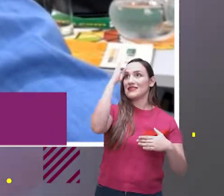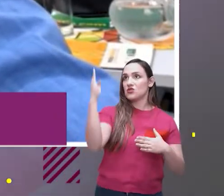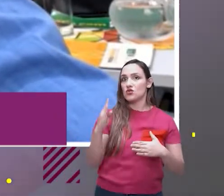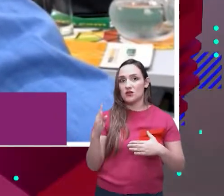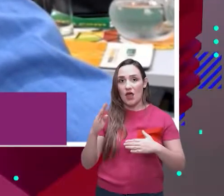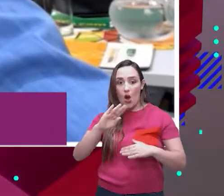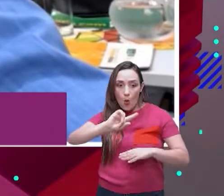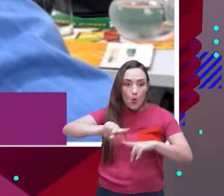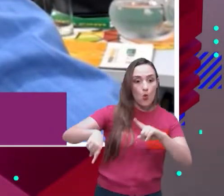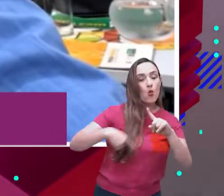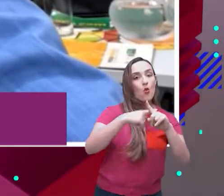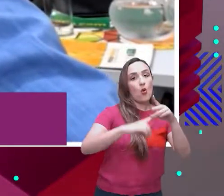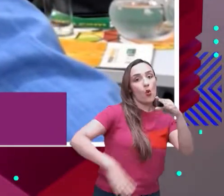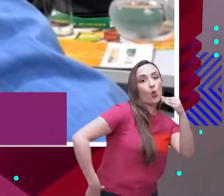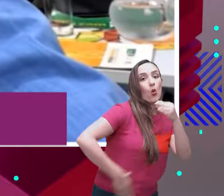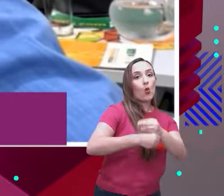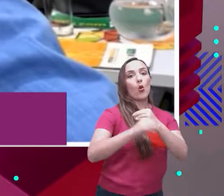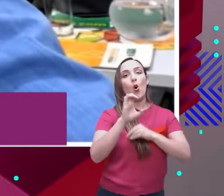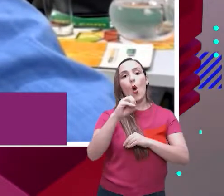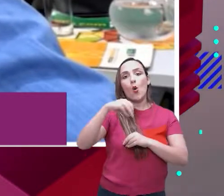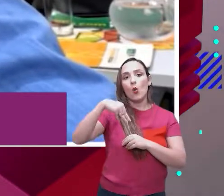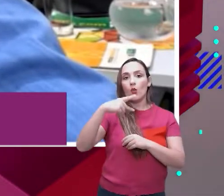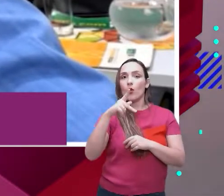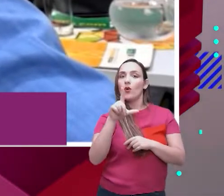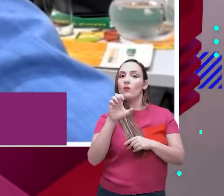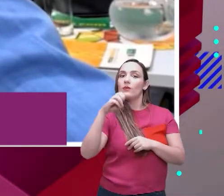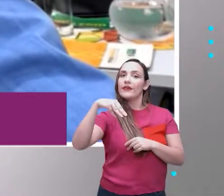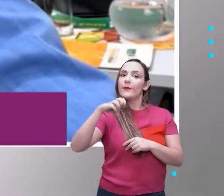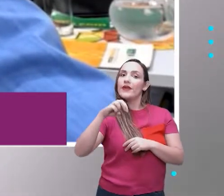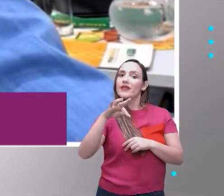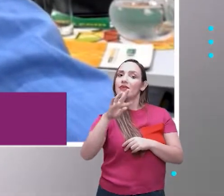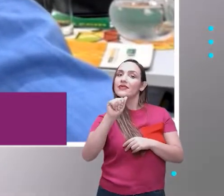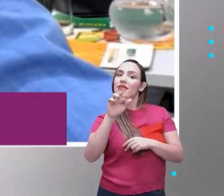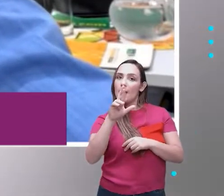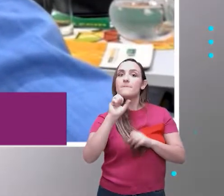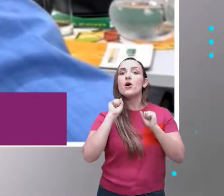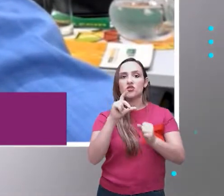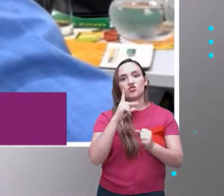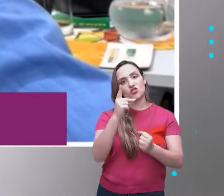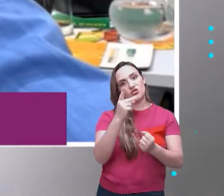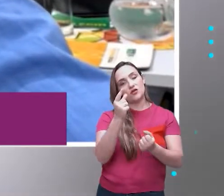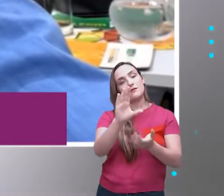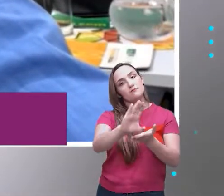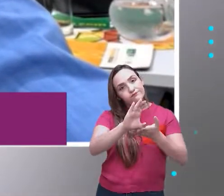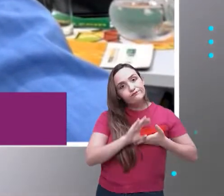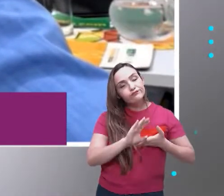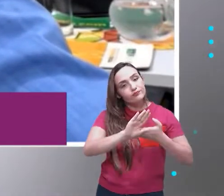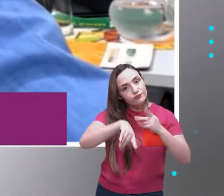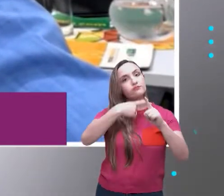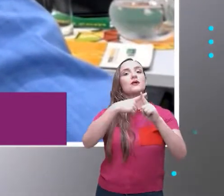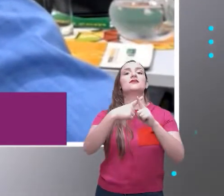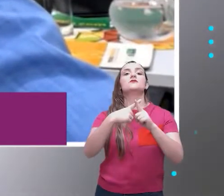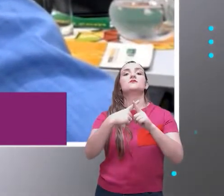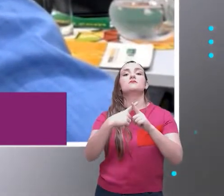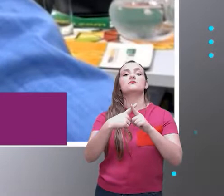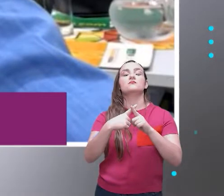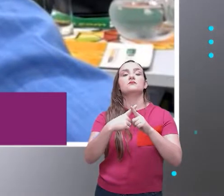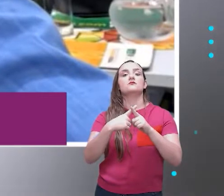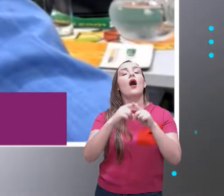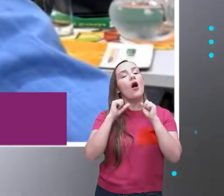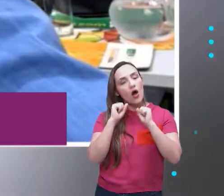sentido. É para dar maior fortalecimento ao atleta que já alcançou um alto nível para que ele